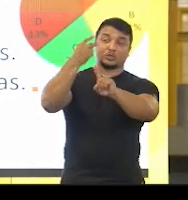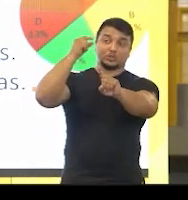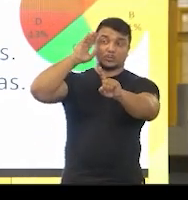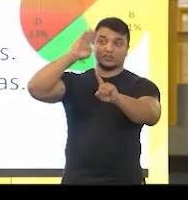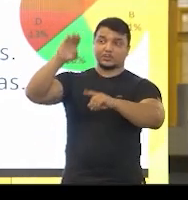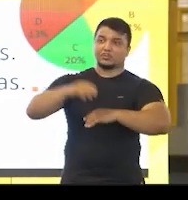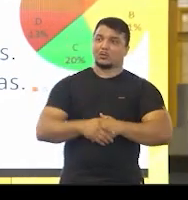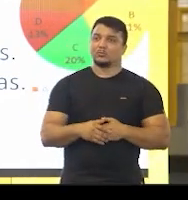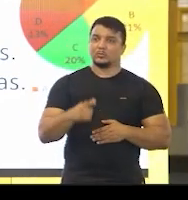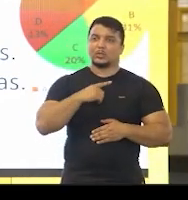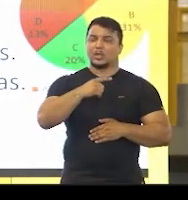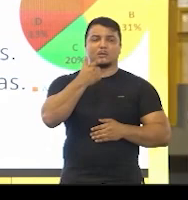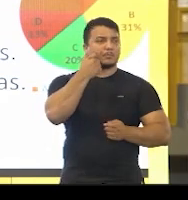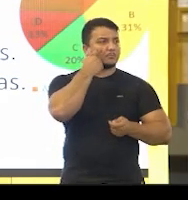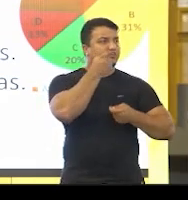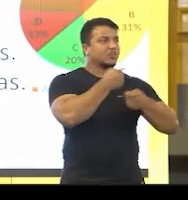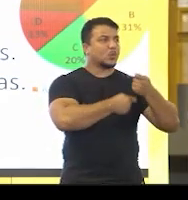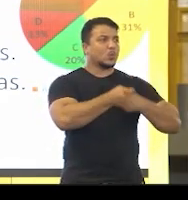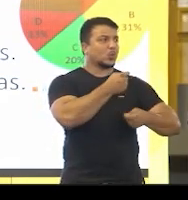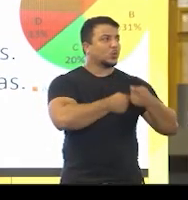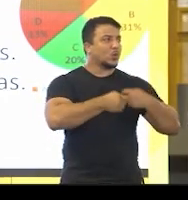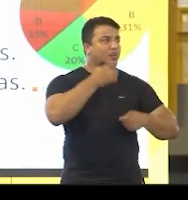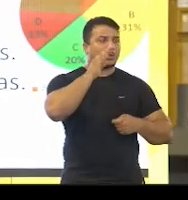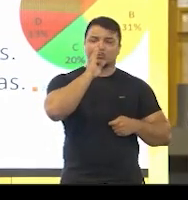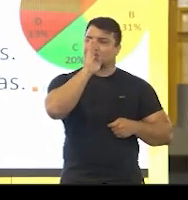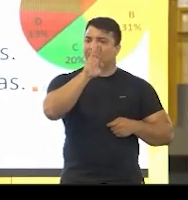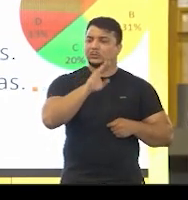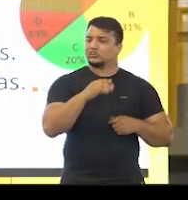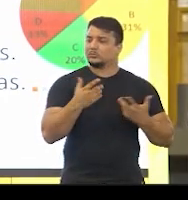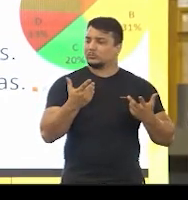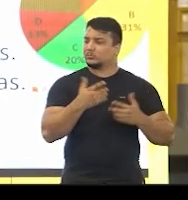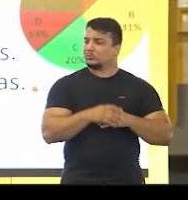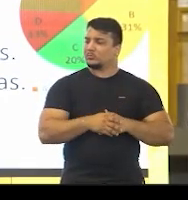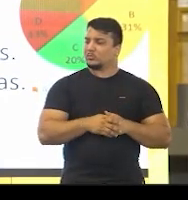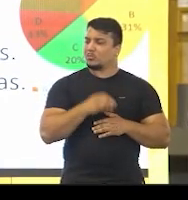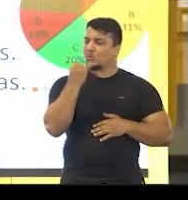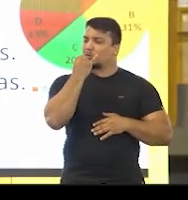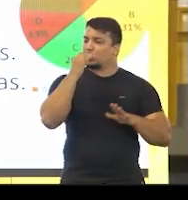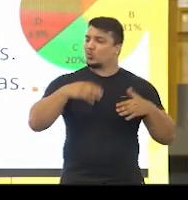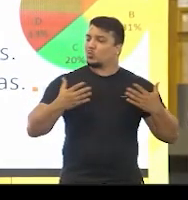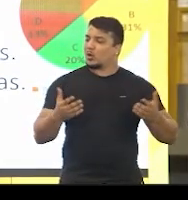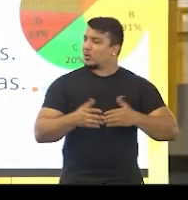Importância econômica, o que é que eu vou encontrar de importância econômica?